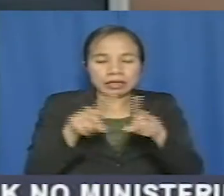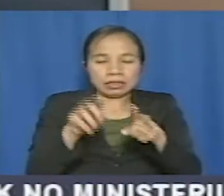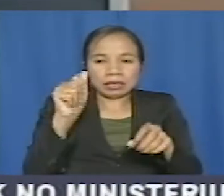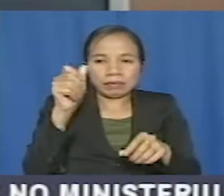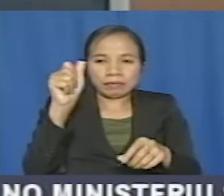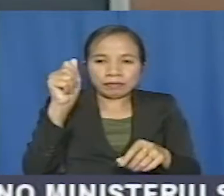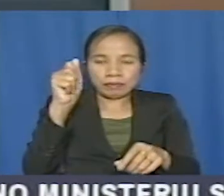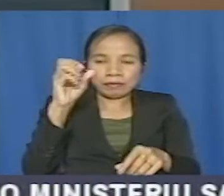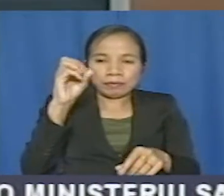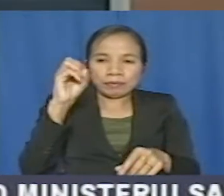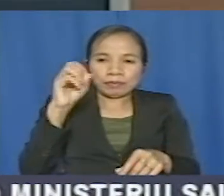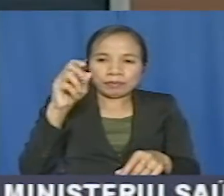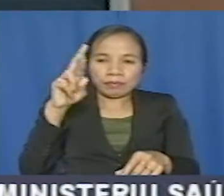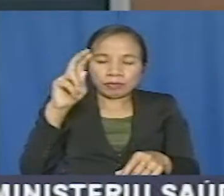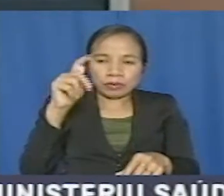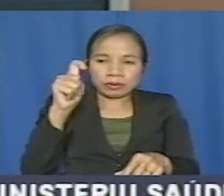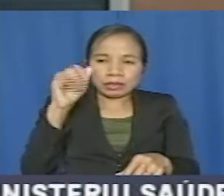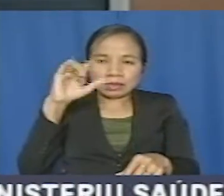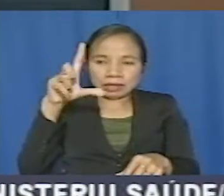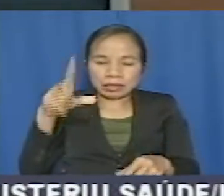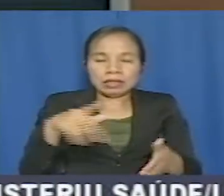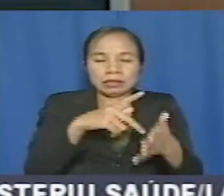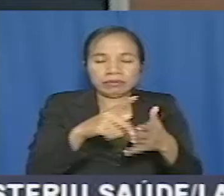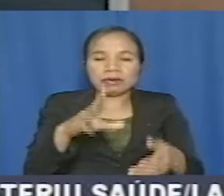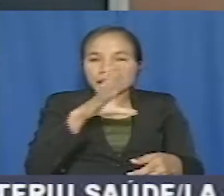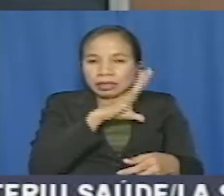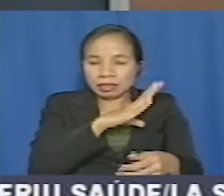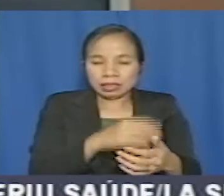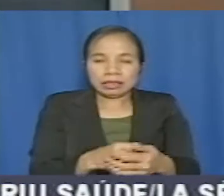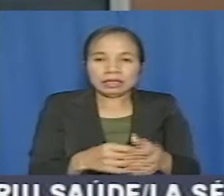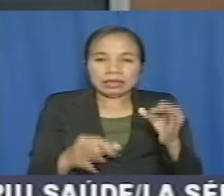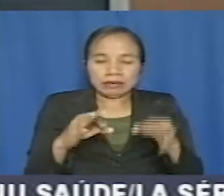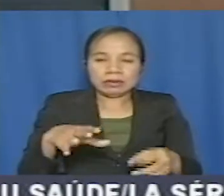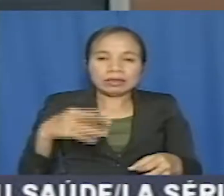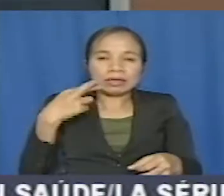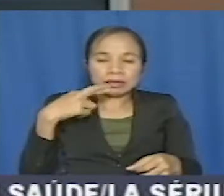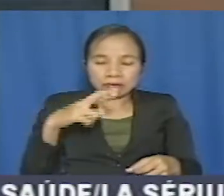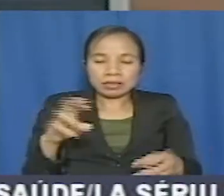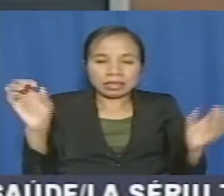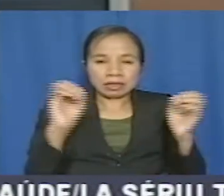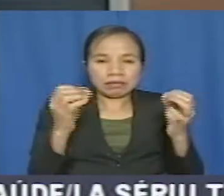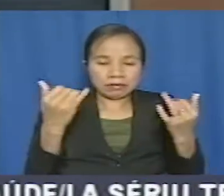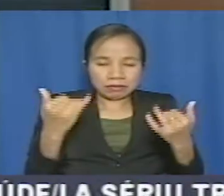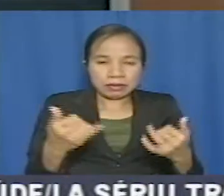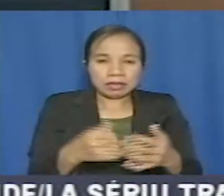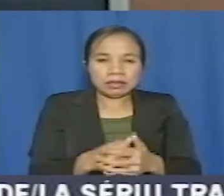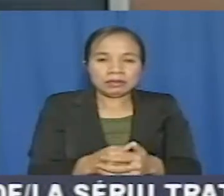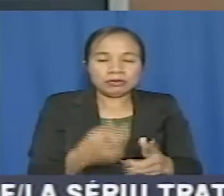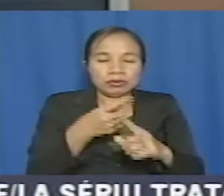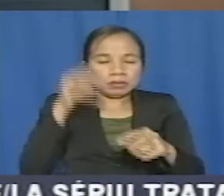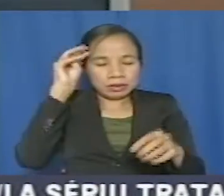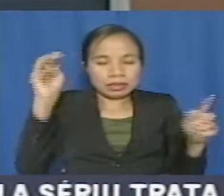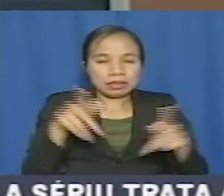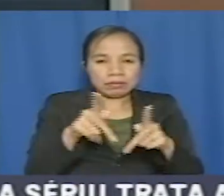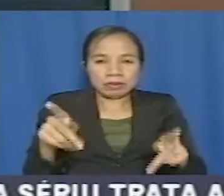ida, né? Mahone, aportil rende, se encontro recomendação lá mais, até a data se dá mais, ou se Ministério Público, ou se